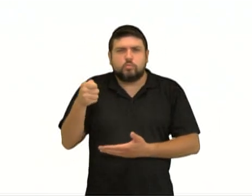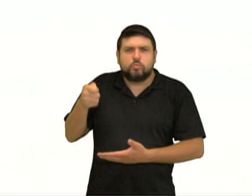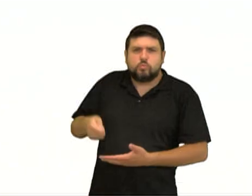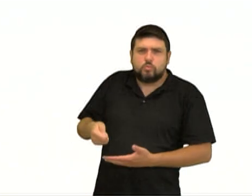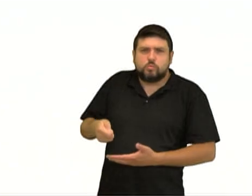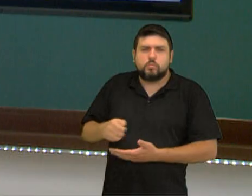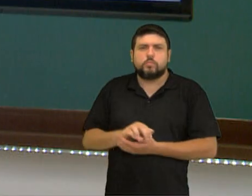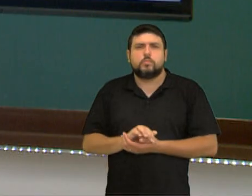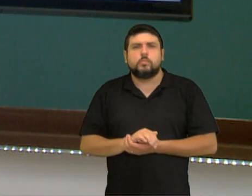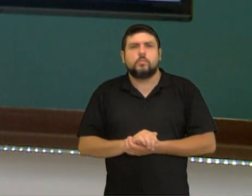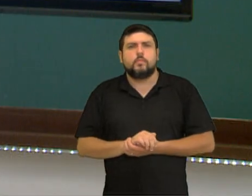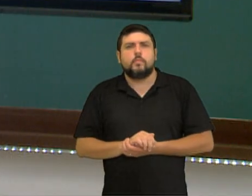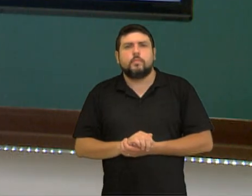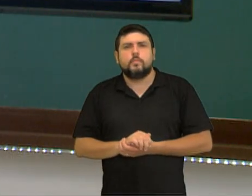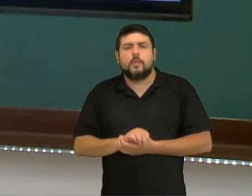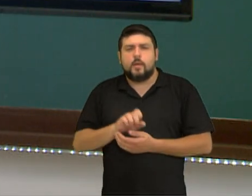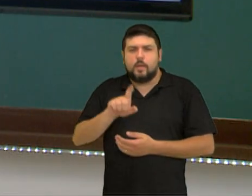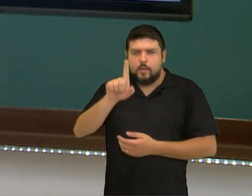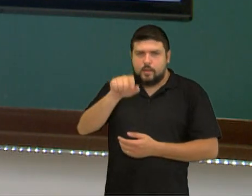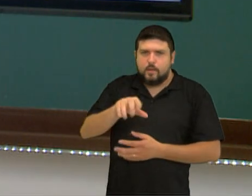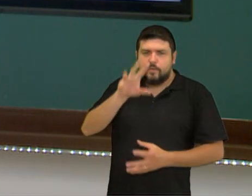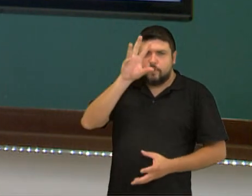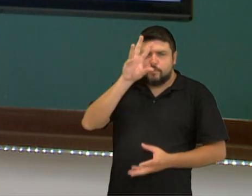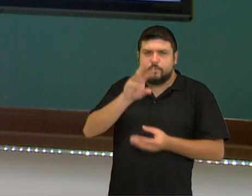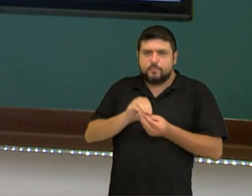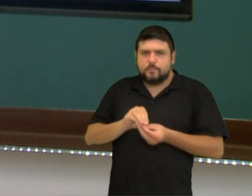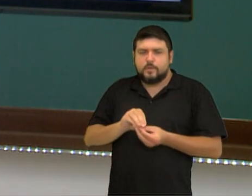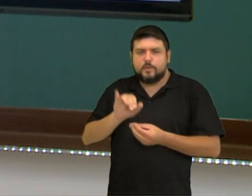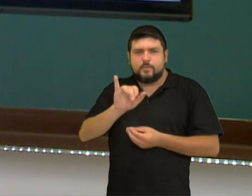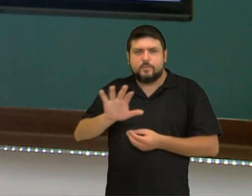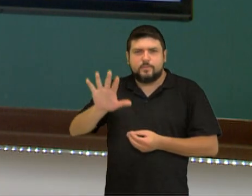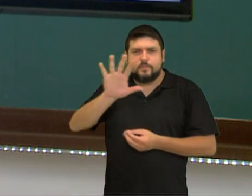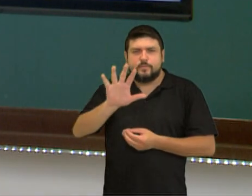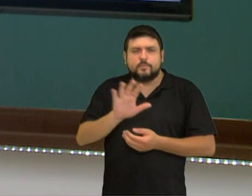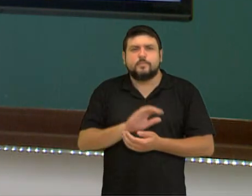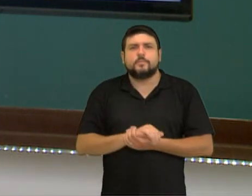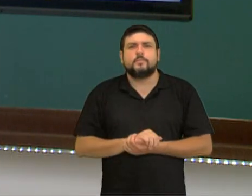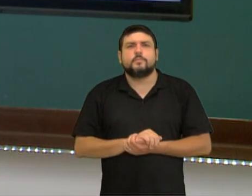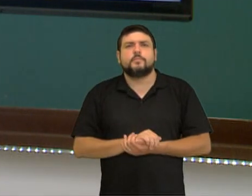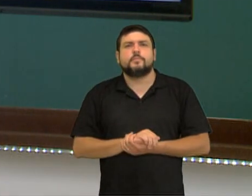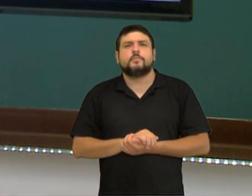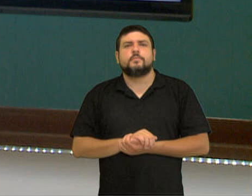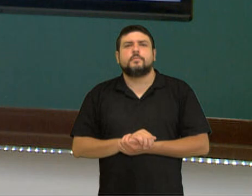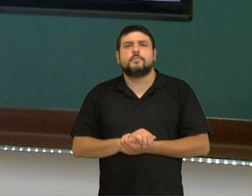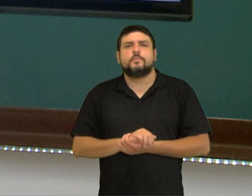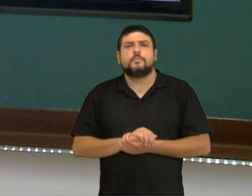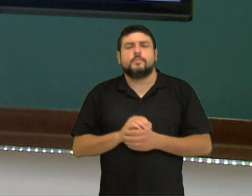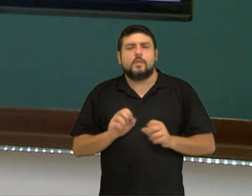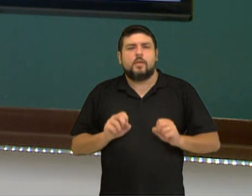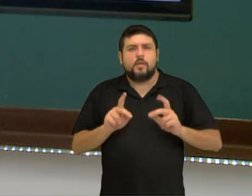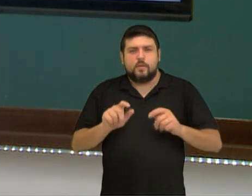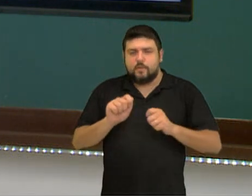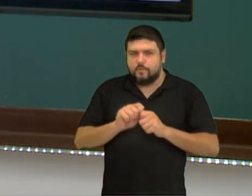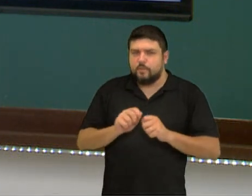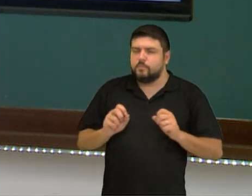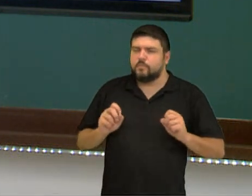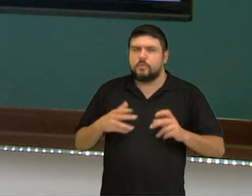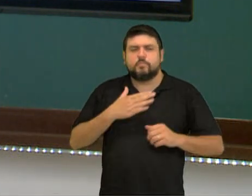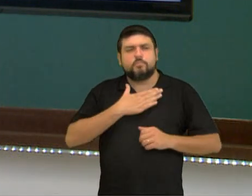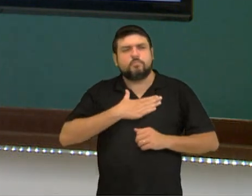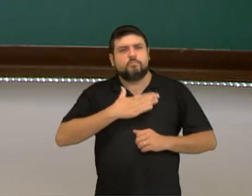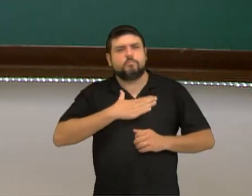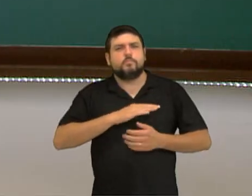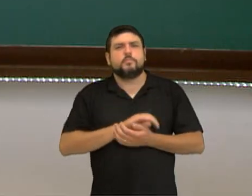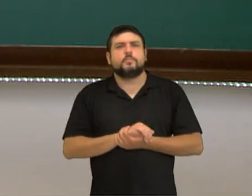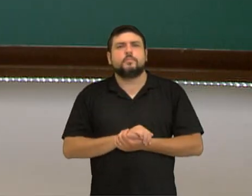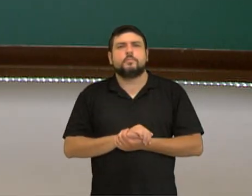Tá aí a ideia um pouquinho do que tem nessa imagem aí que você conseguiu escrever. Certo? Fez bonitinho? Observou? Bem tranquilo, né?